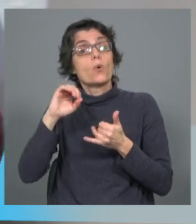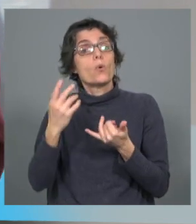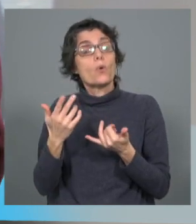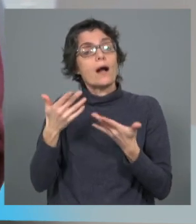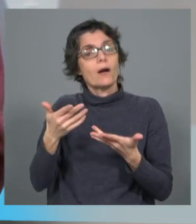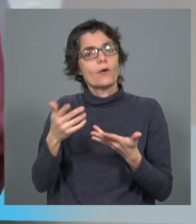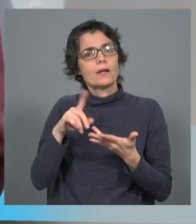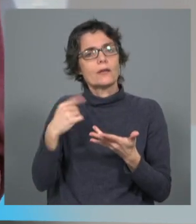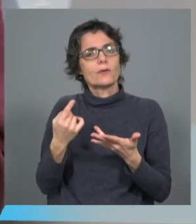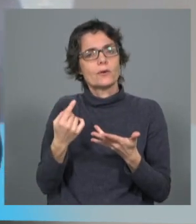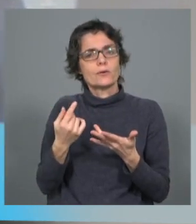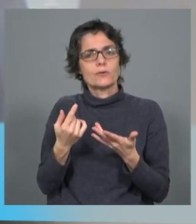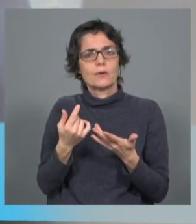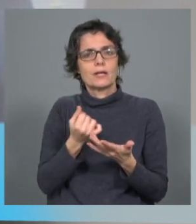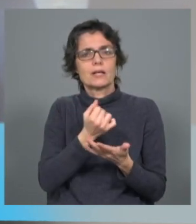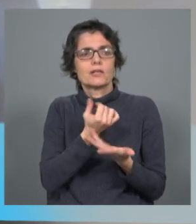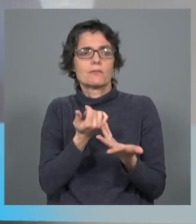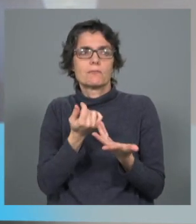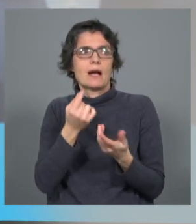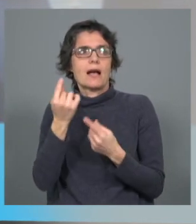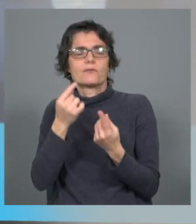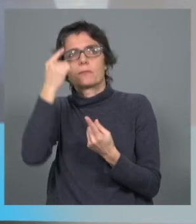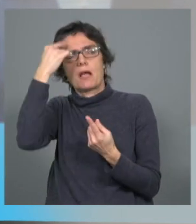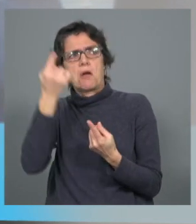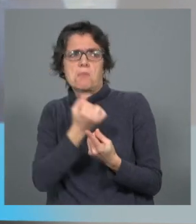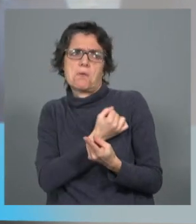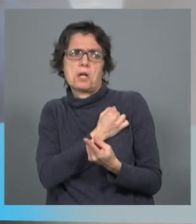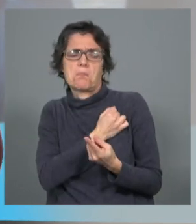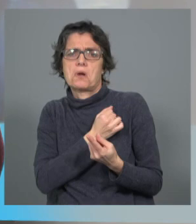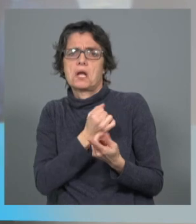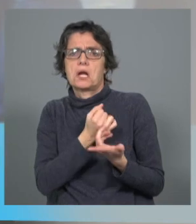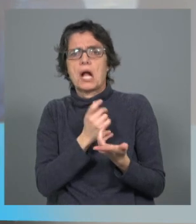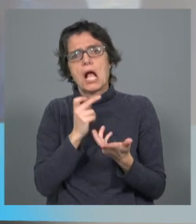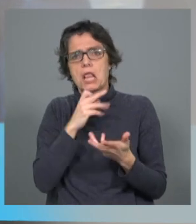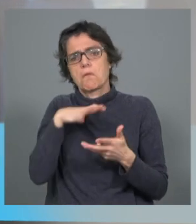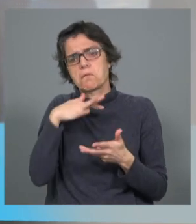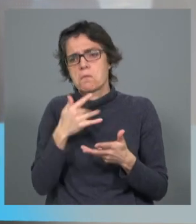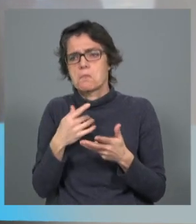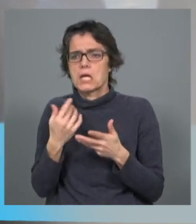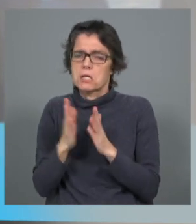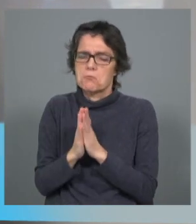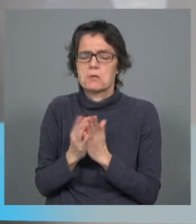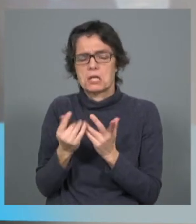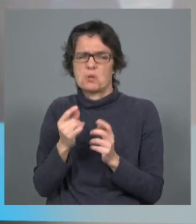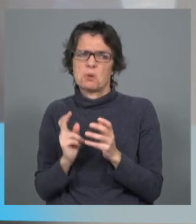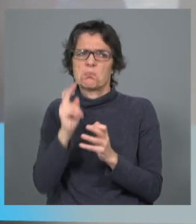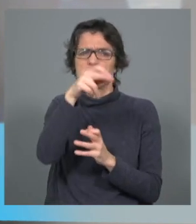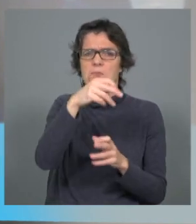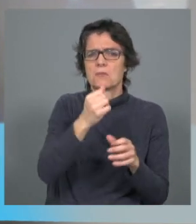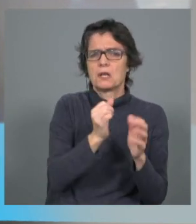que nos habituamos a viver em família, já não precisamos de ir às comunidades. Não é nem substitutiva nem alternativa, mas é uma